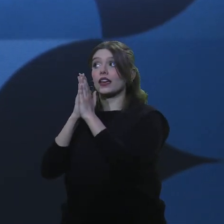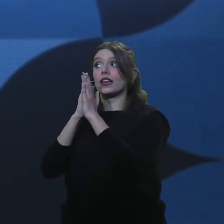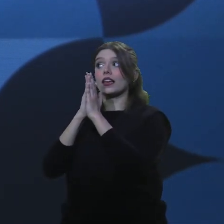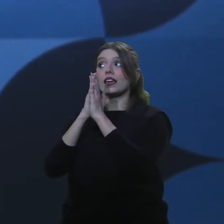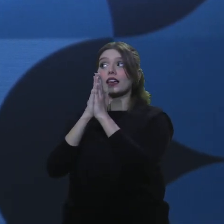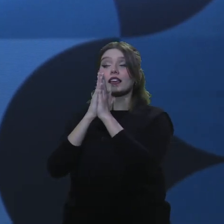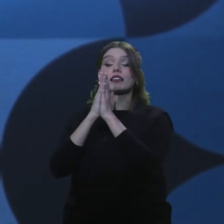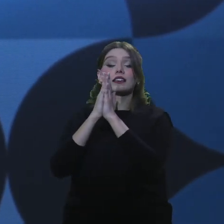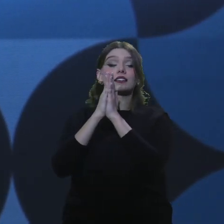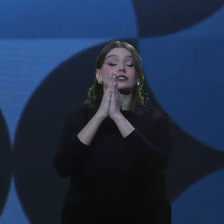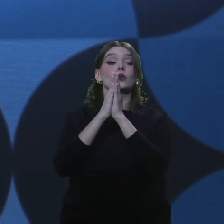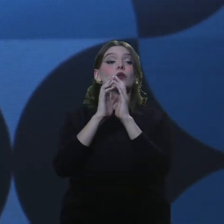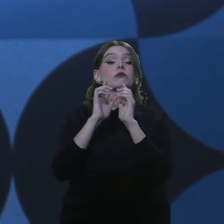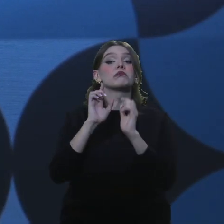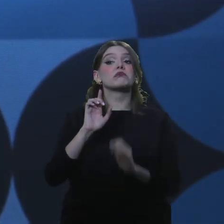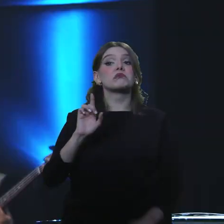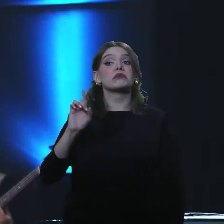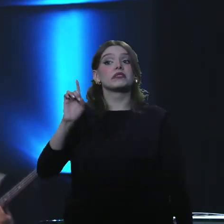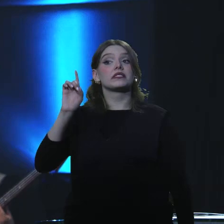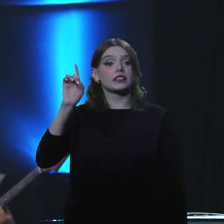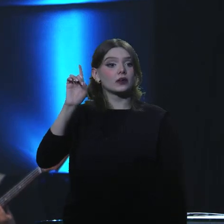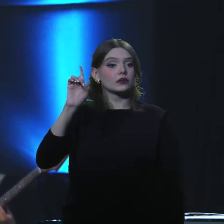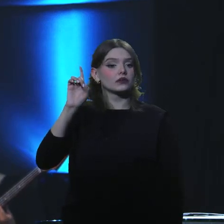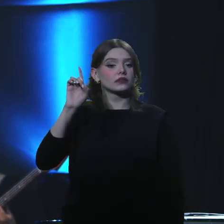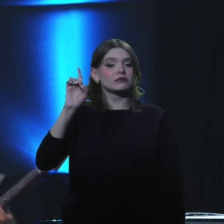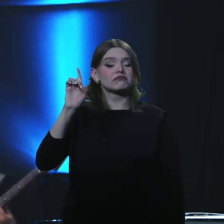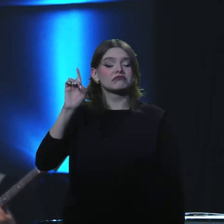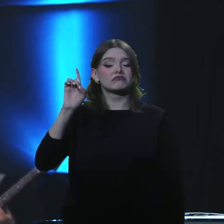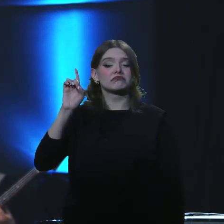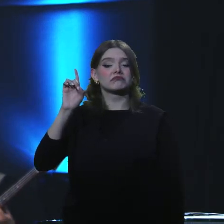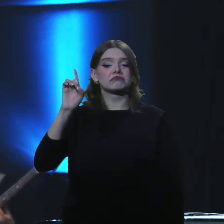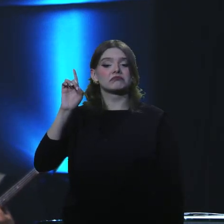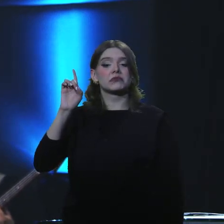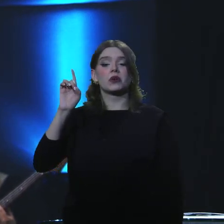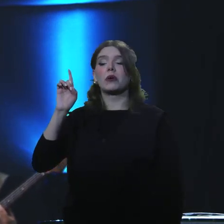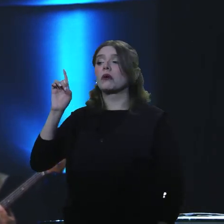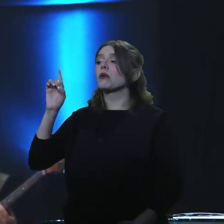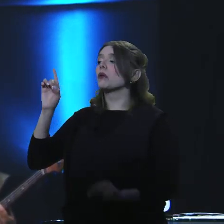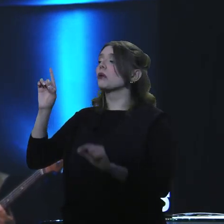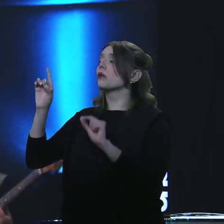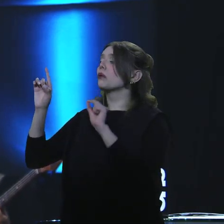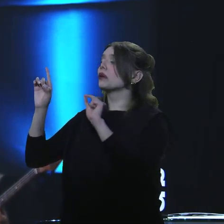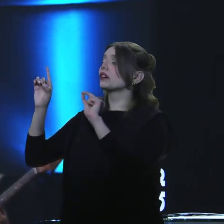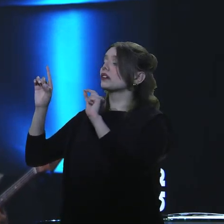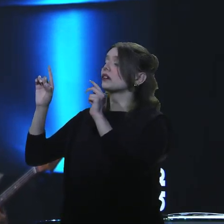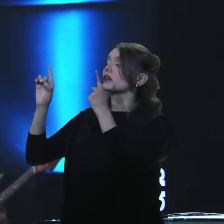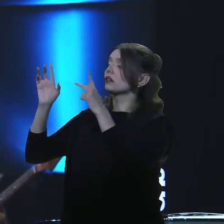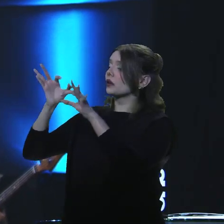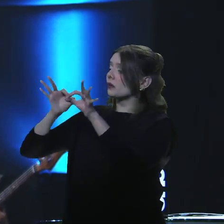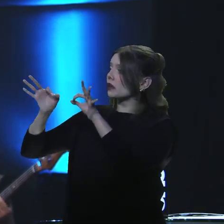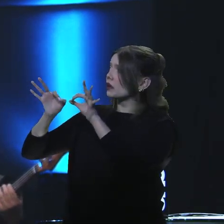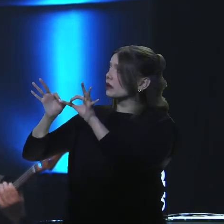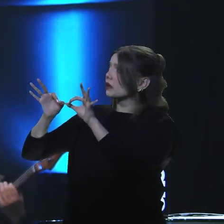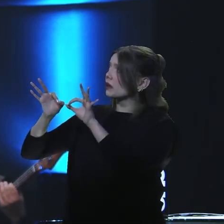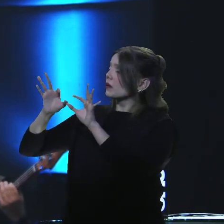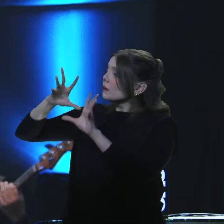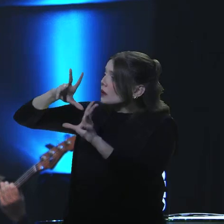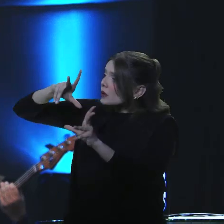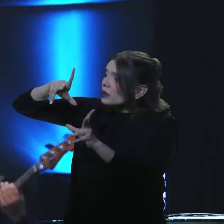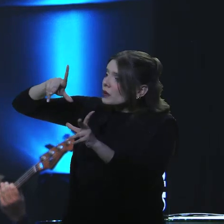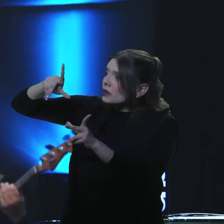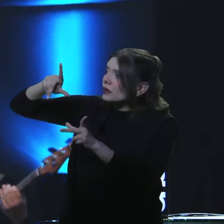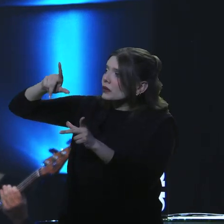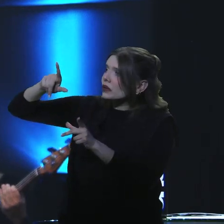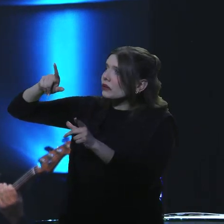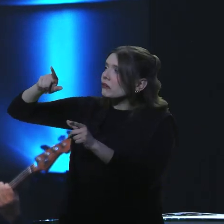Essa história muda, a oração muda. Fala: Deus, qual é o teu plano para esse mundo? E qual é a